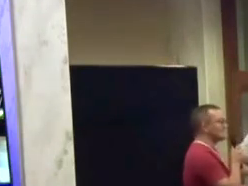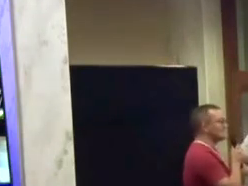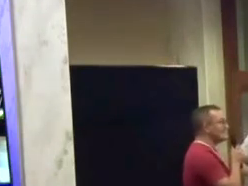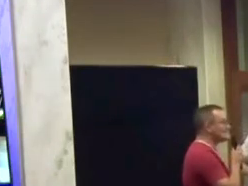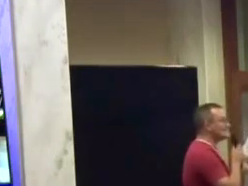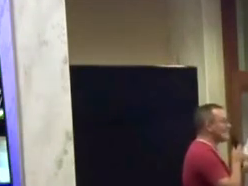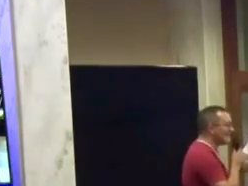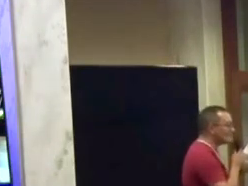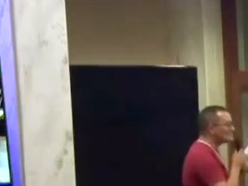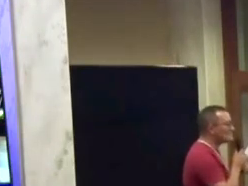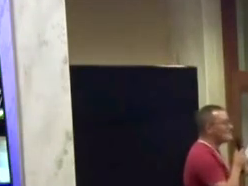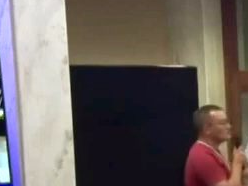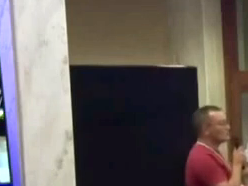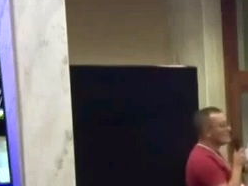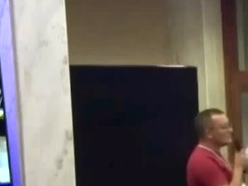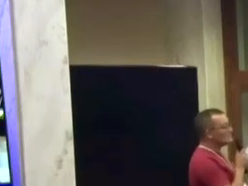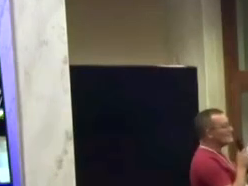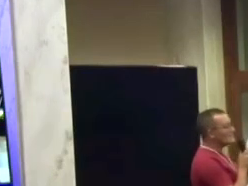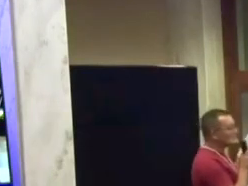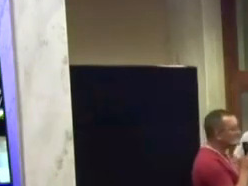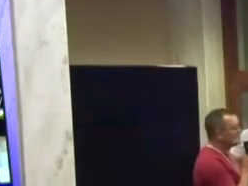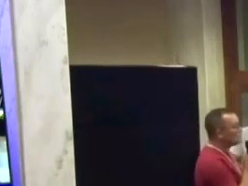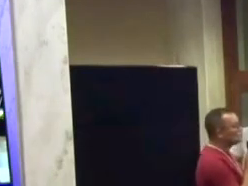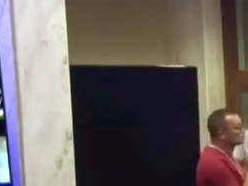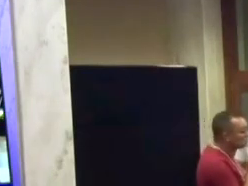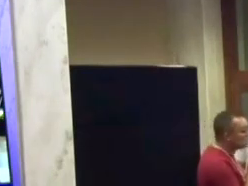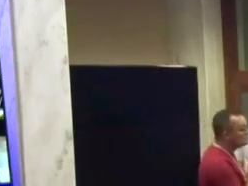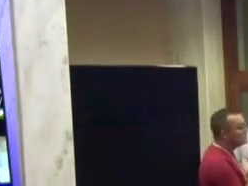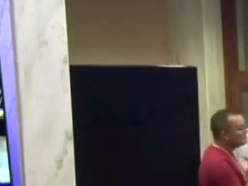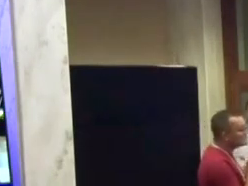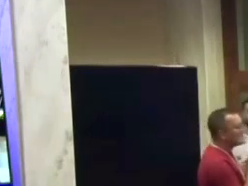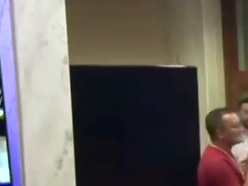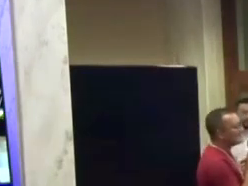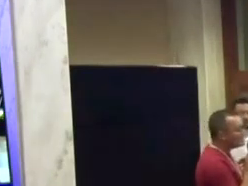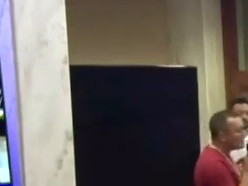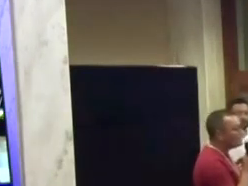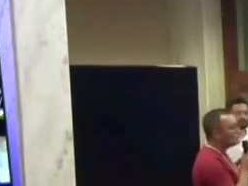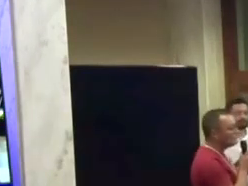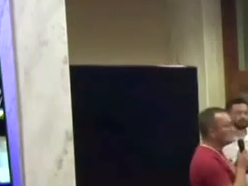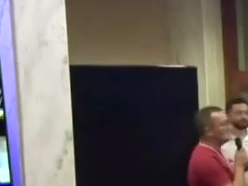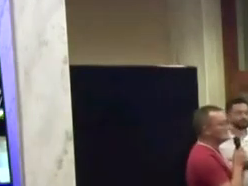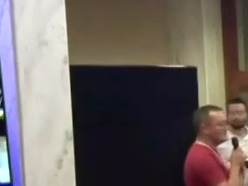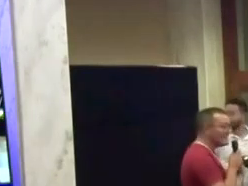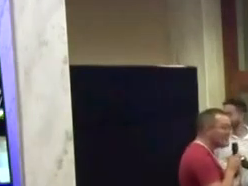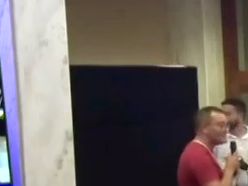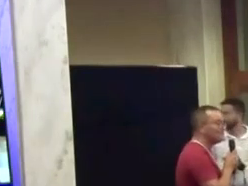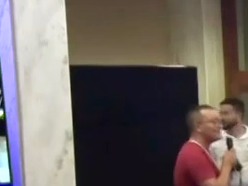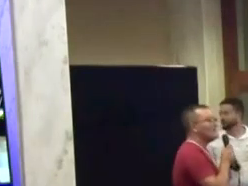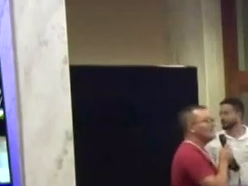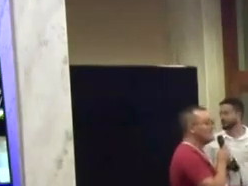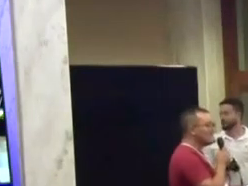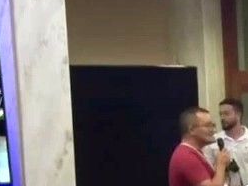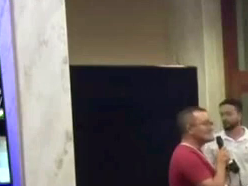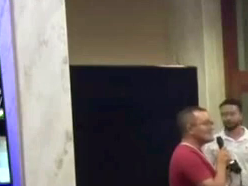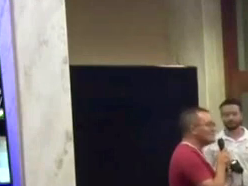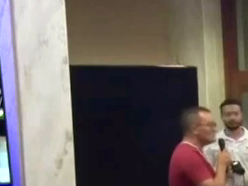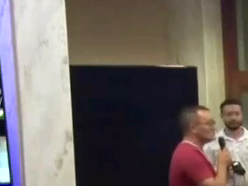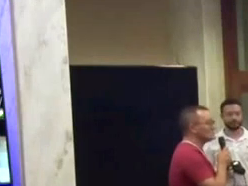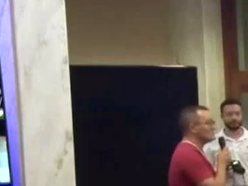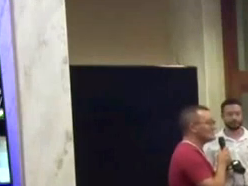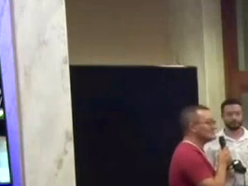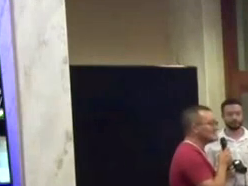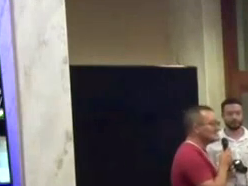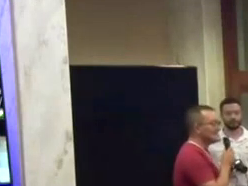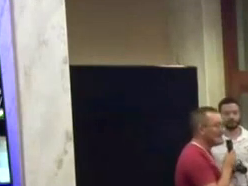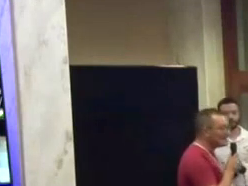estão sendo silenciados, jogados para o ensino noturno por não se adequar ao novo ensino médio. E esses alunos